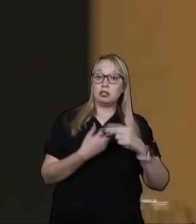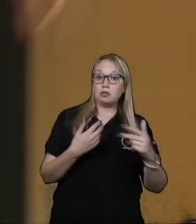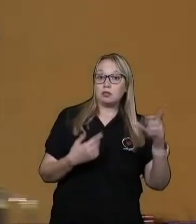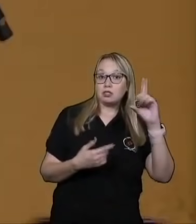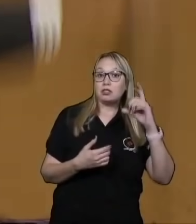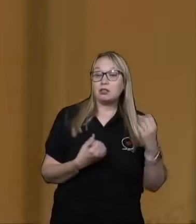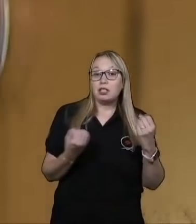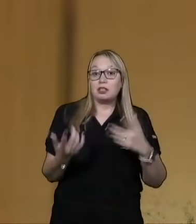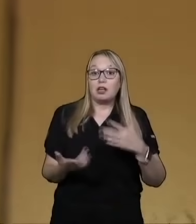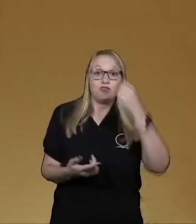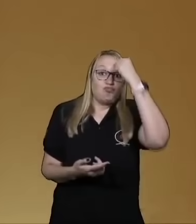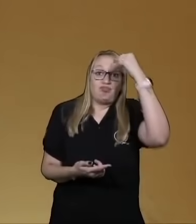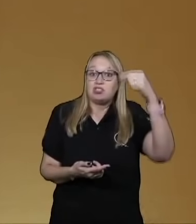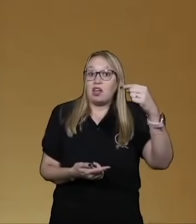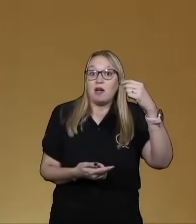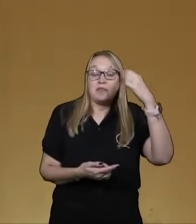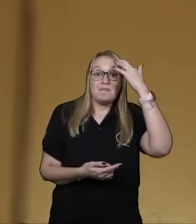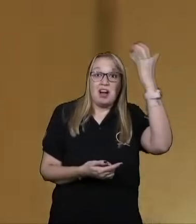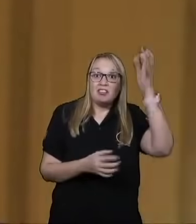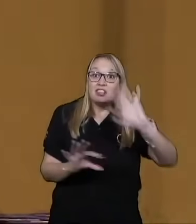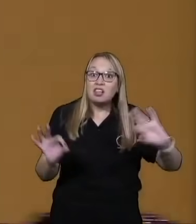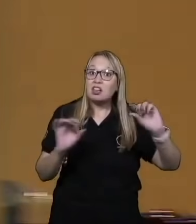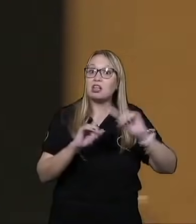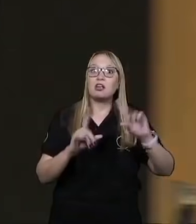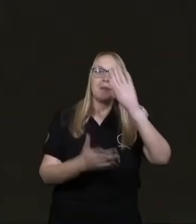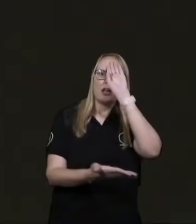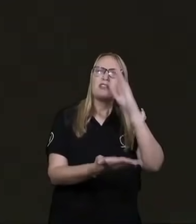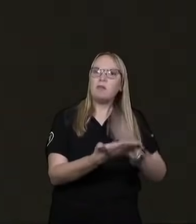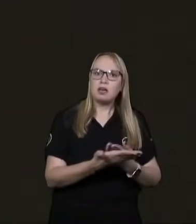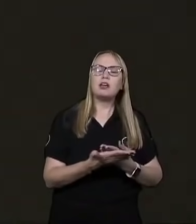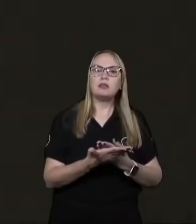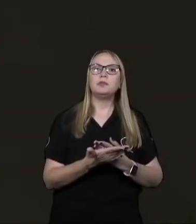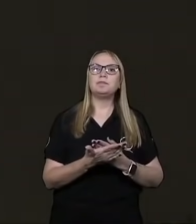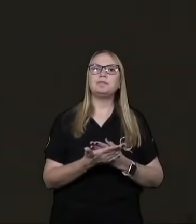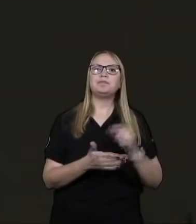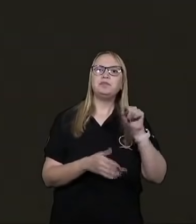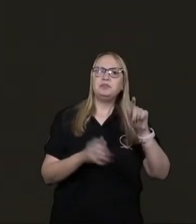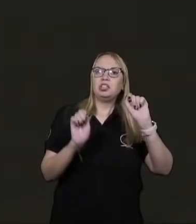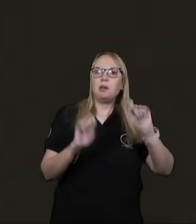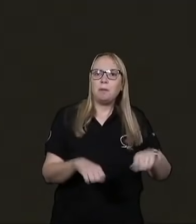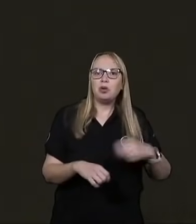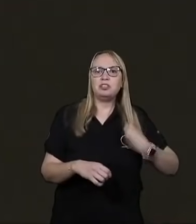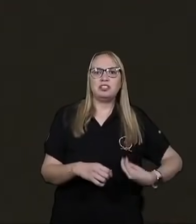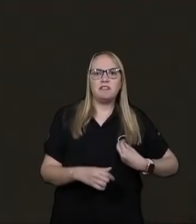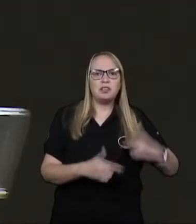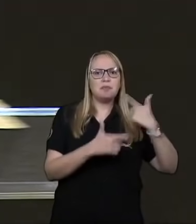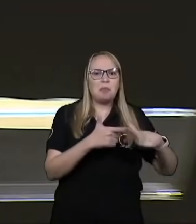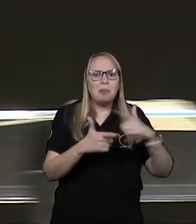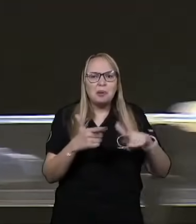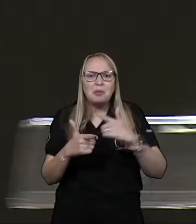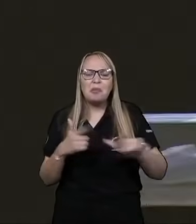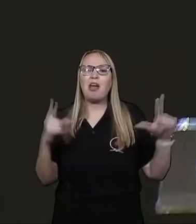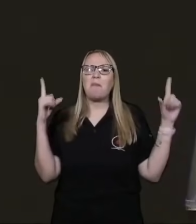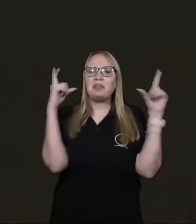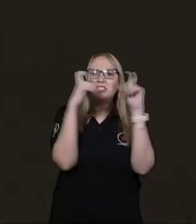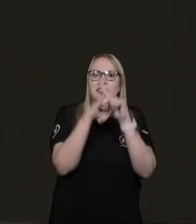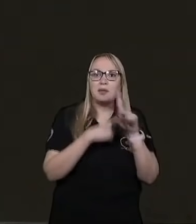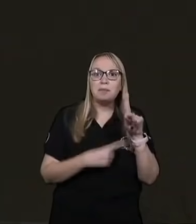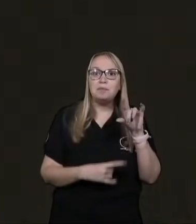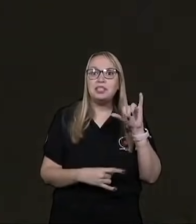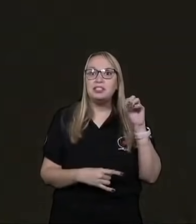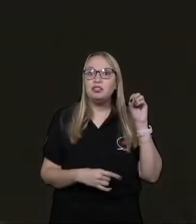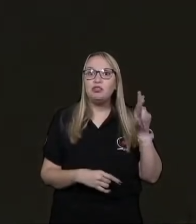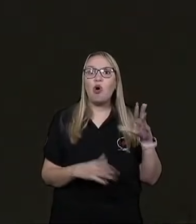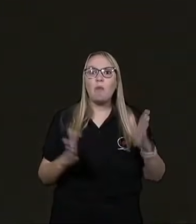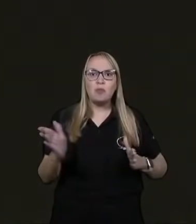que nem você pensa nem você sabe nem eu imagino mas eu creio Então olha você pode estar atravessando lutas e você pode estar no pior momento